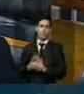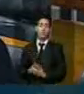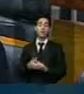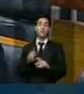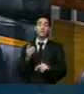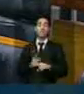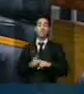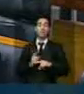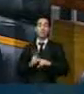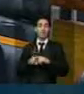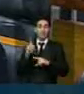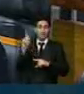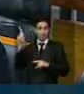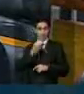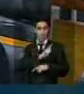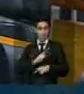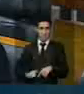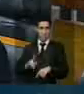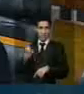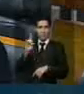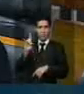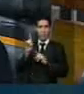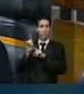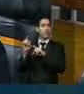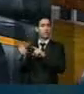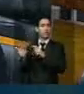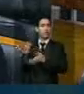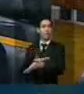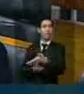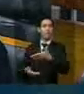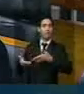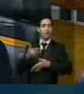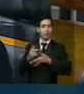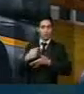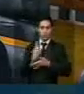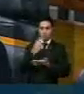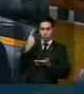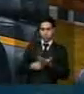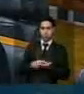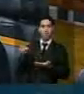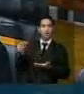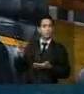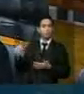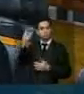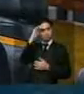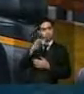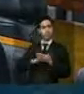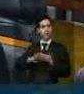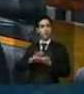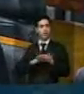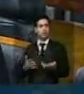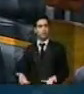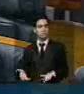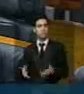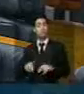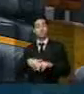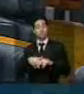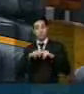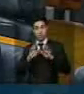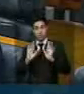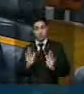porque o governo da Bolívia não tem sido pródigo em honrar compromissos assumidos com o governo brasileiro. Nós tivemos